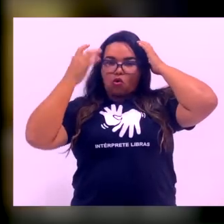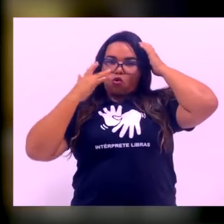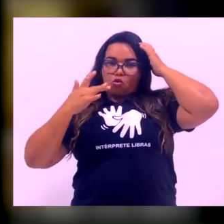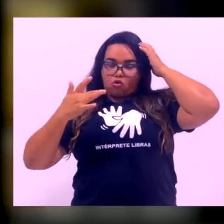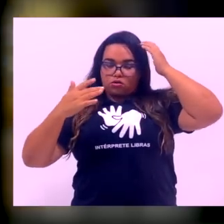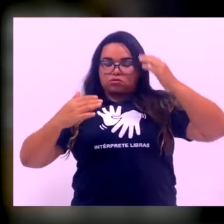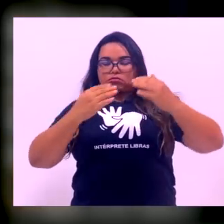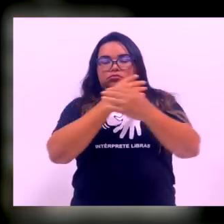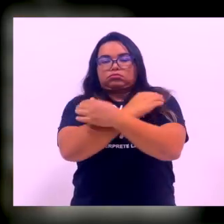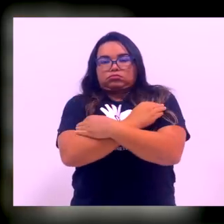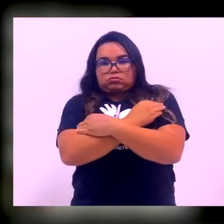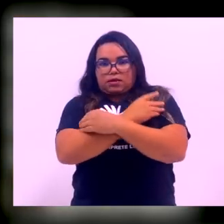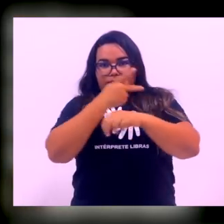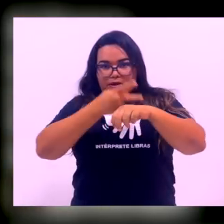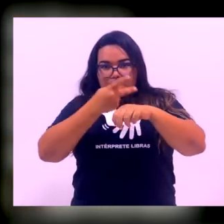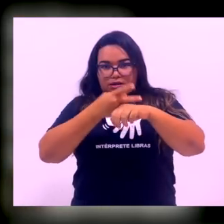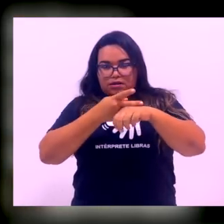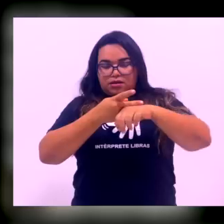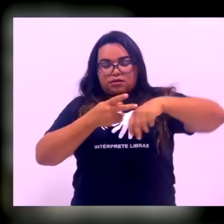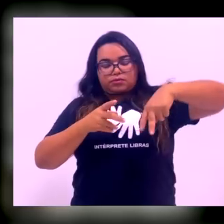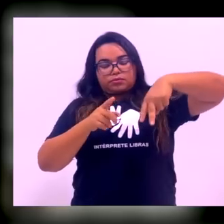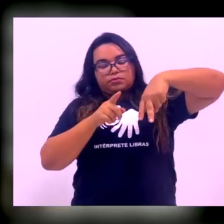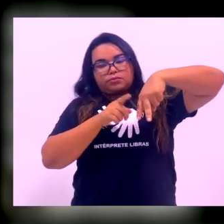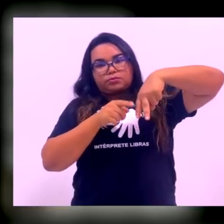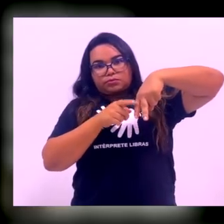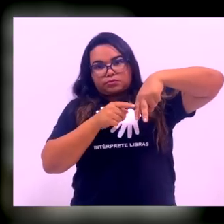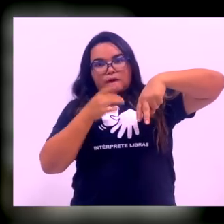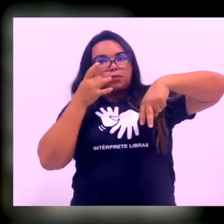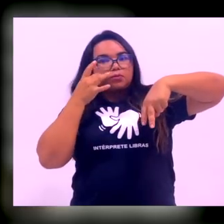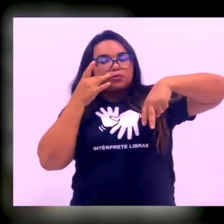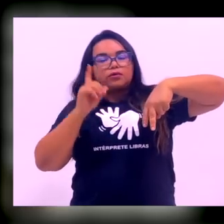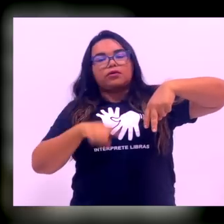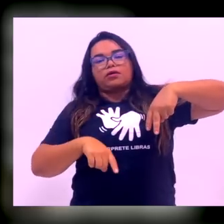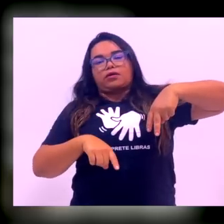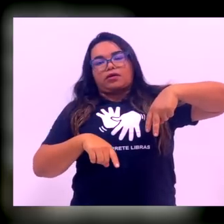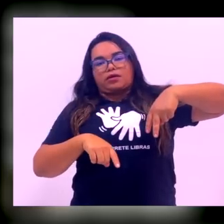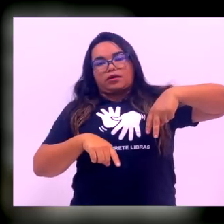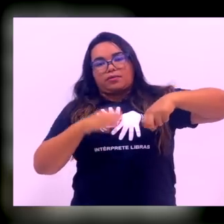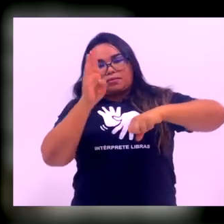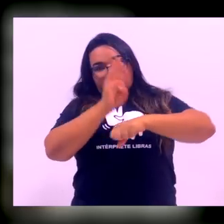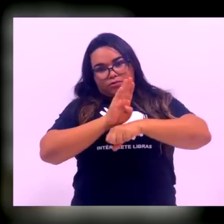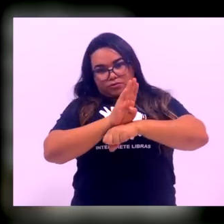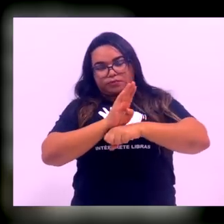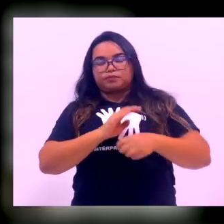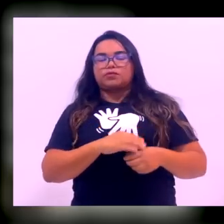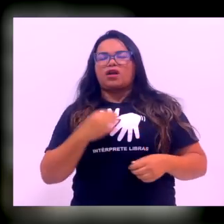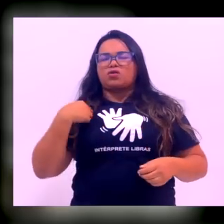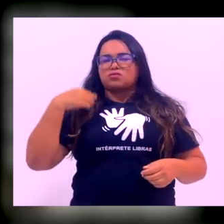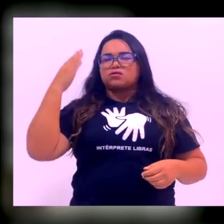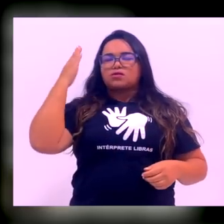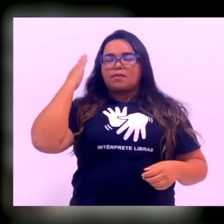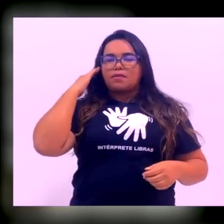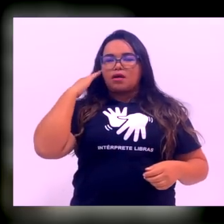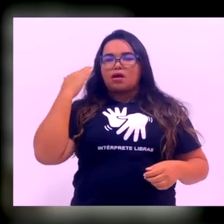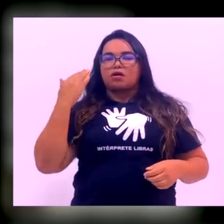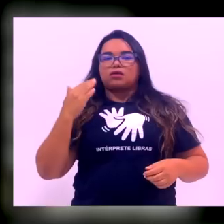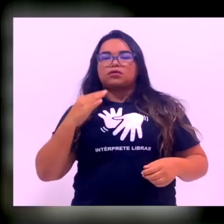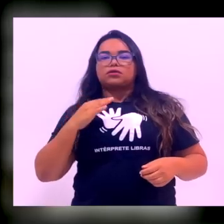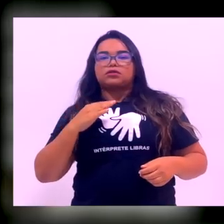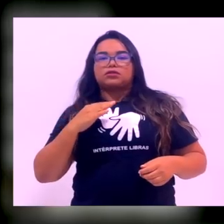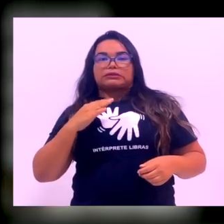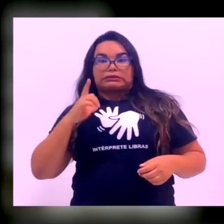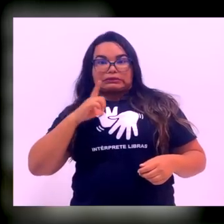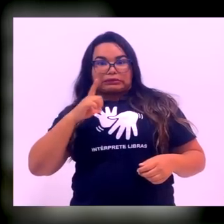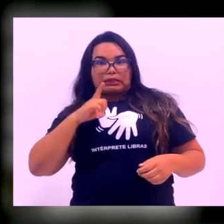Esse é o próximo a aparecer. Eu estou persuadido de que não havia nenhuma nação, nenhuma cidade, nenhum